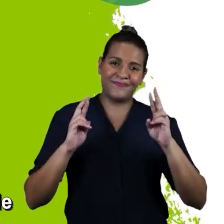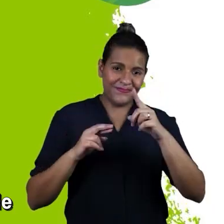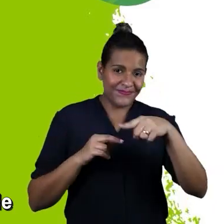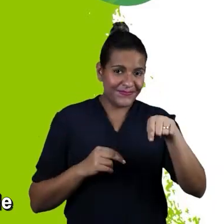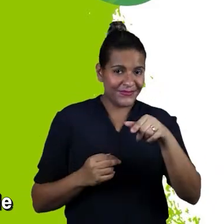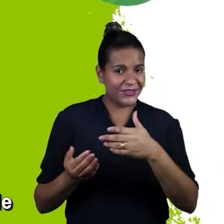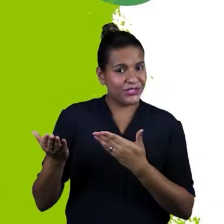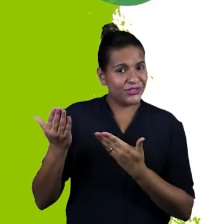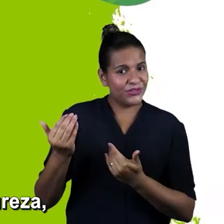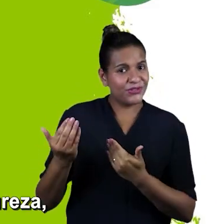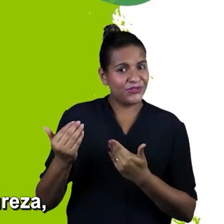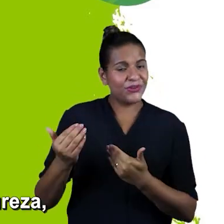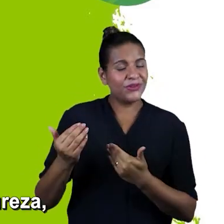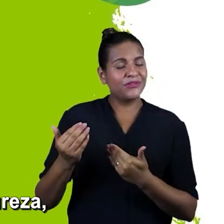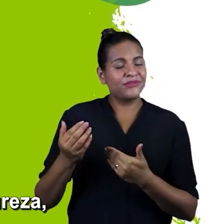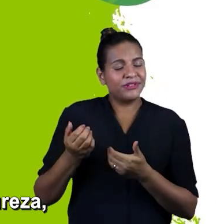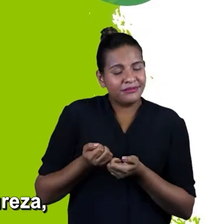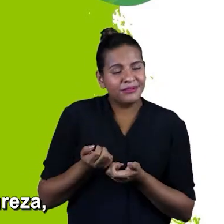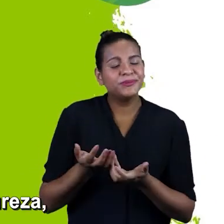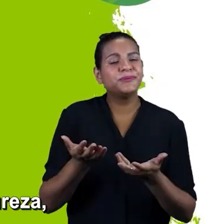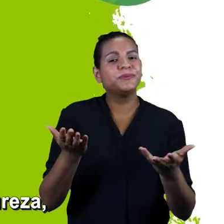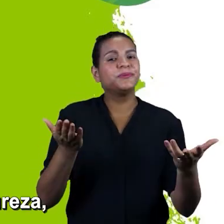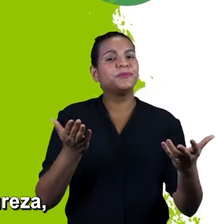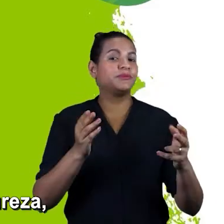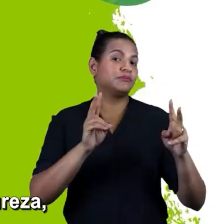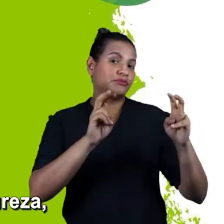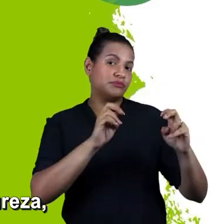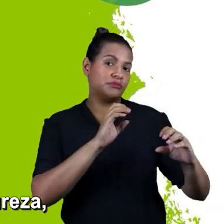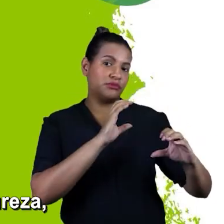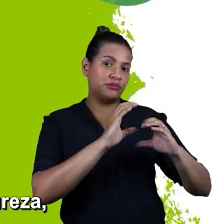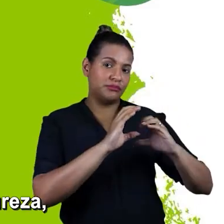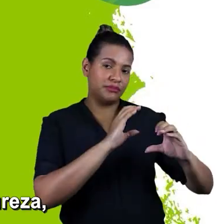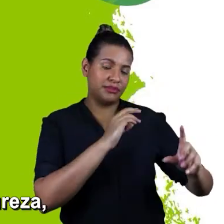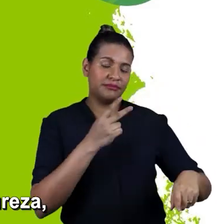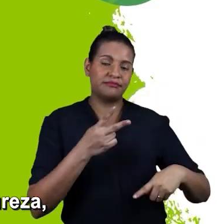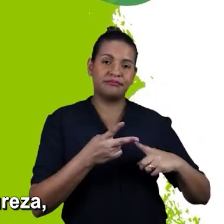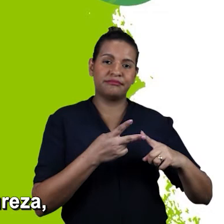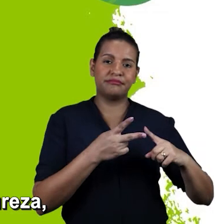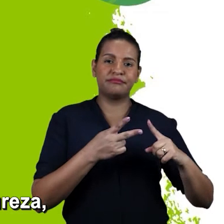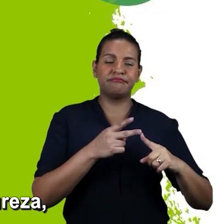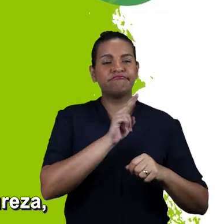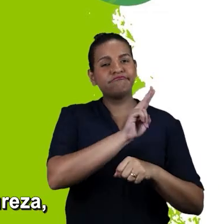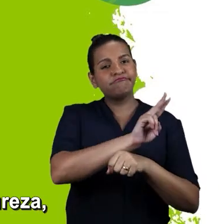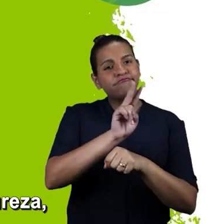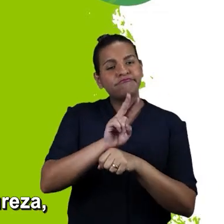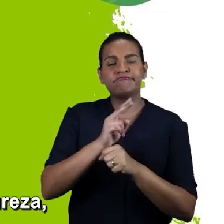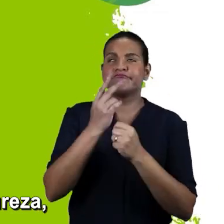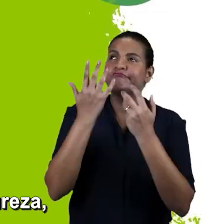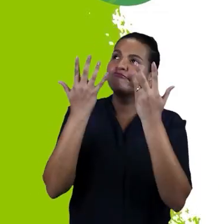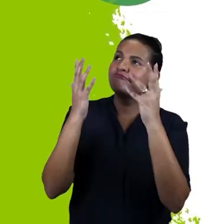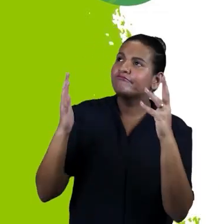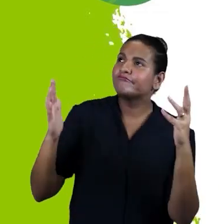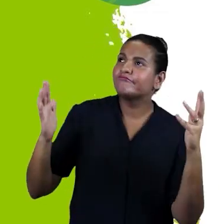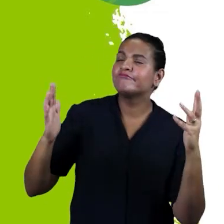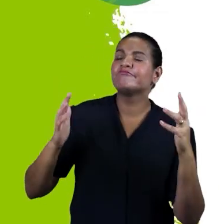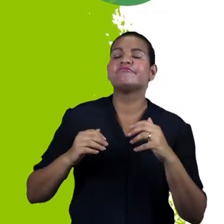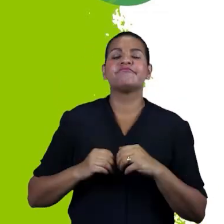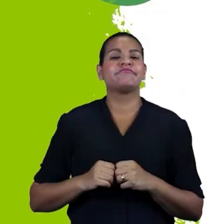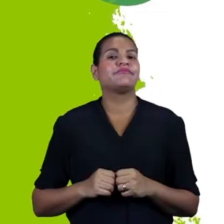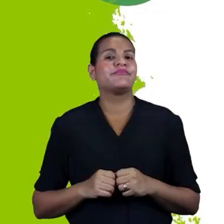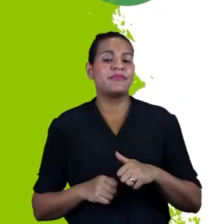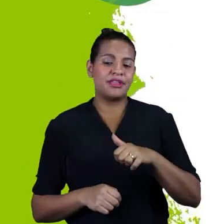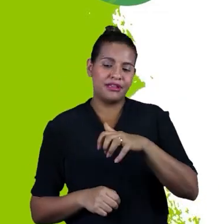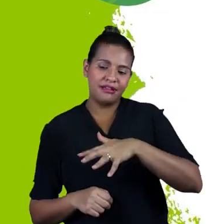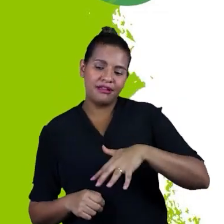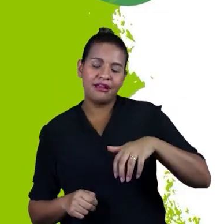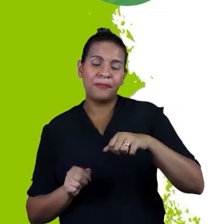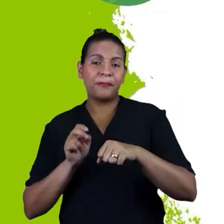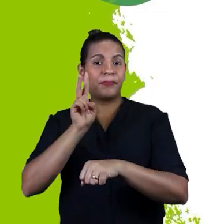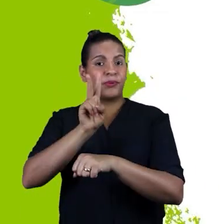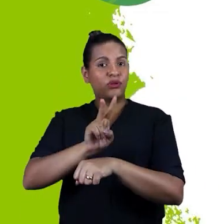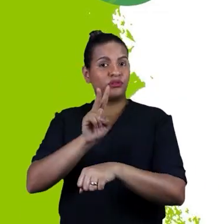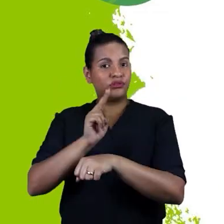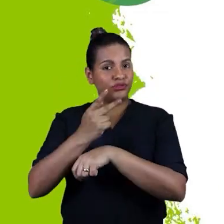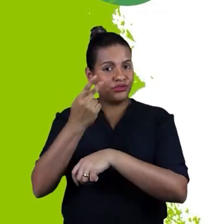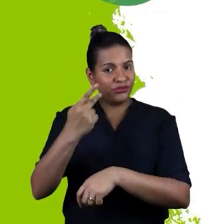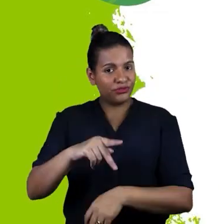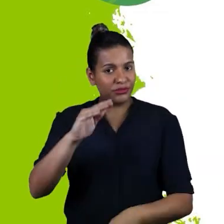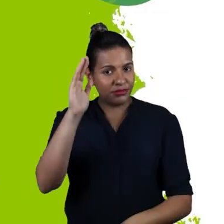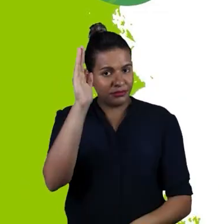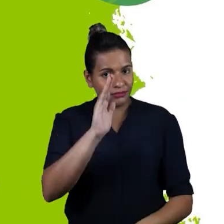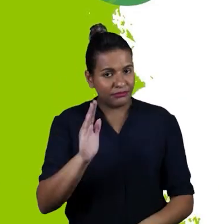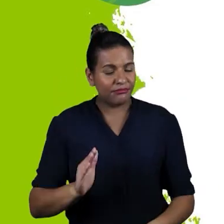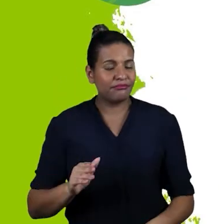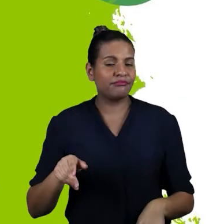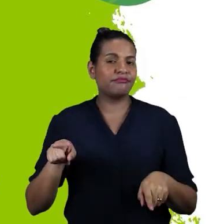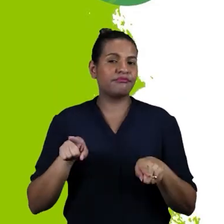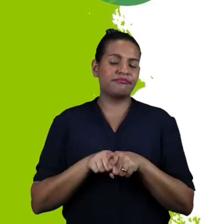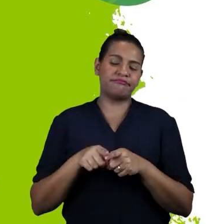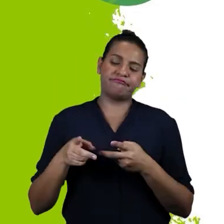a juventude em torno de temas como comunicação, conservação da natureza, conceitos de áreas protegidas no Brasil